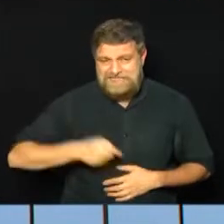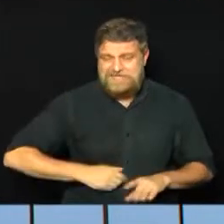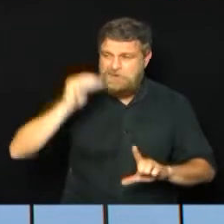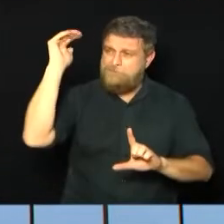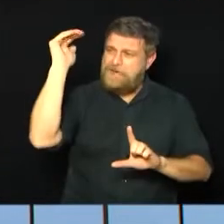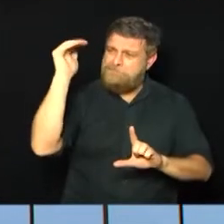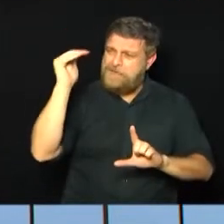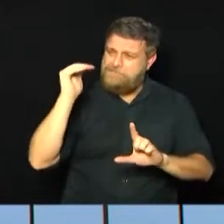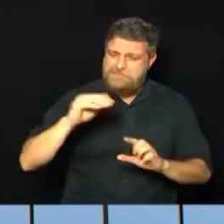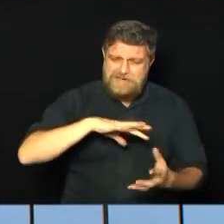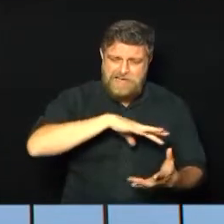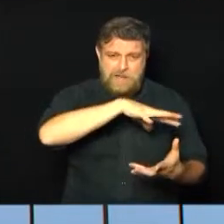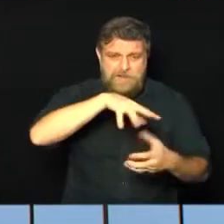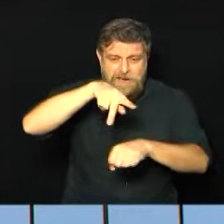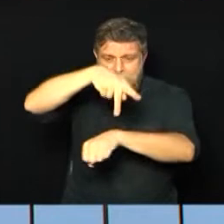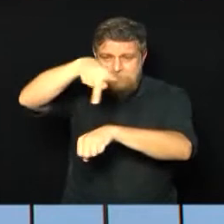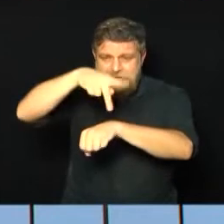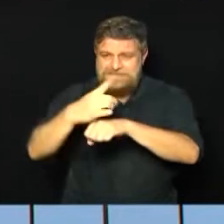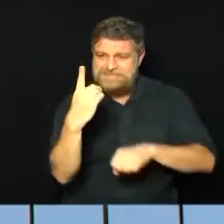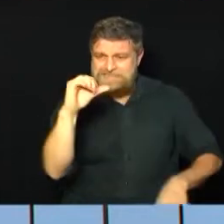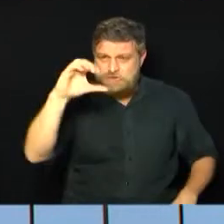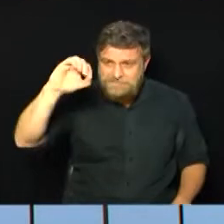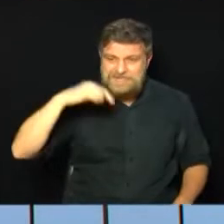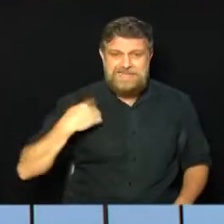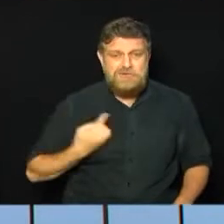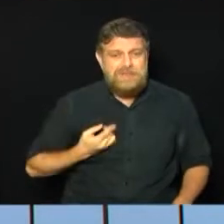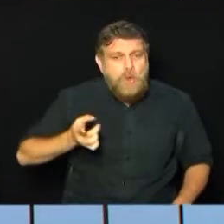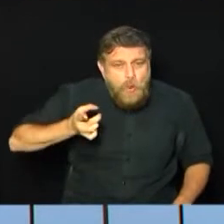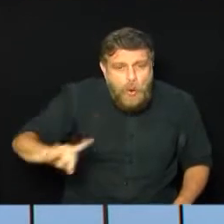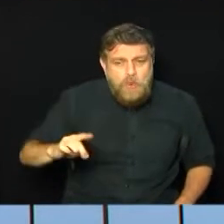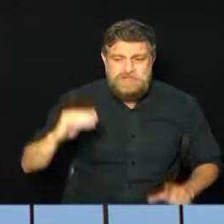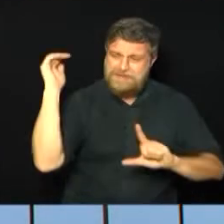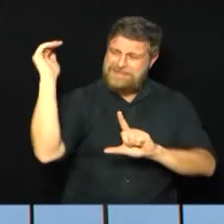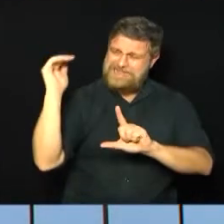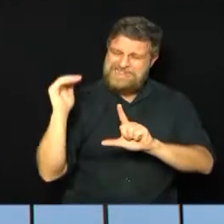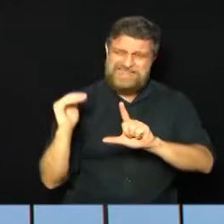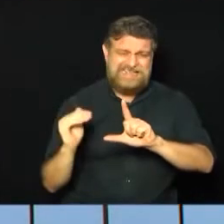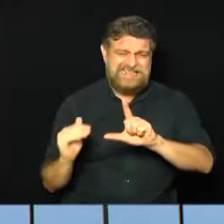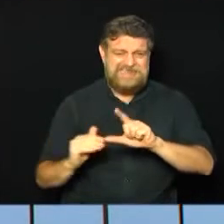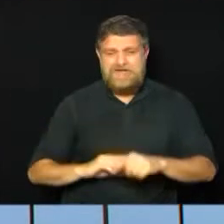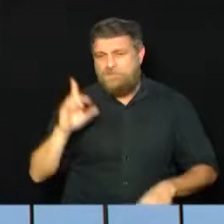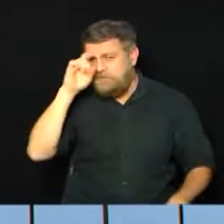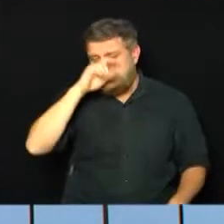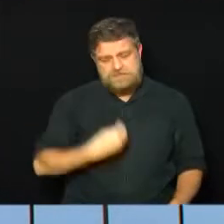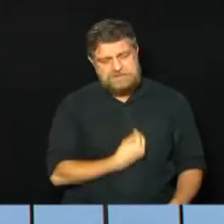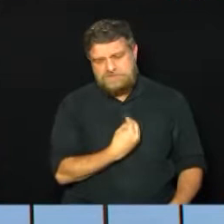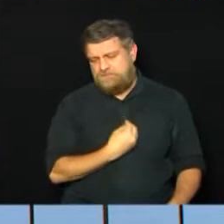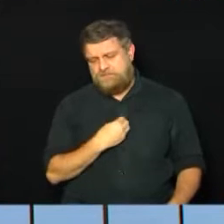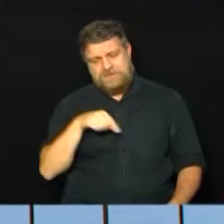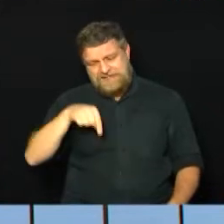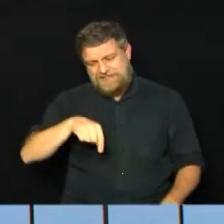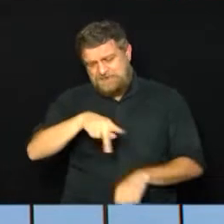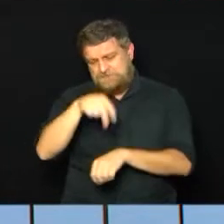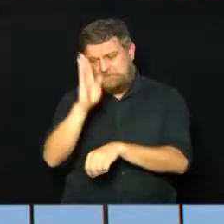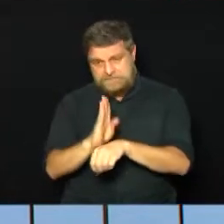mundial, né? De 190 países, nós estamos lá nas últimas posições, na dificuldade de se empreender, de se viver e tudo mais. E essa comissão,